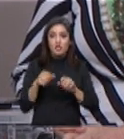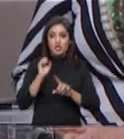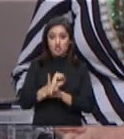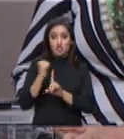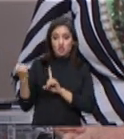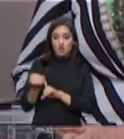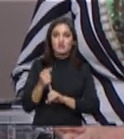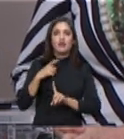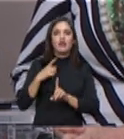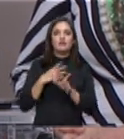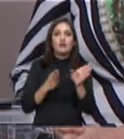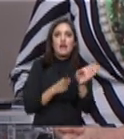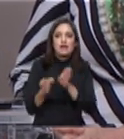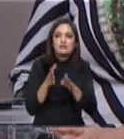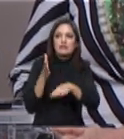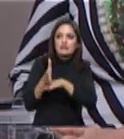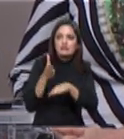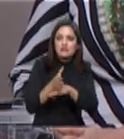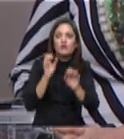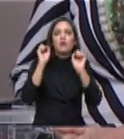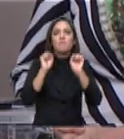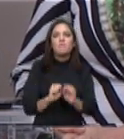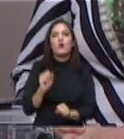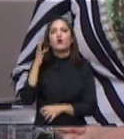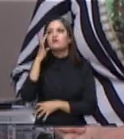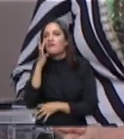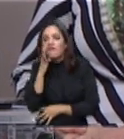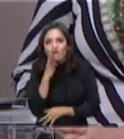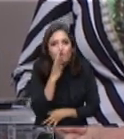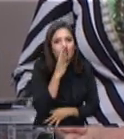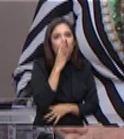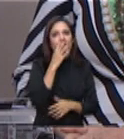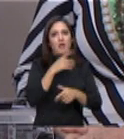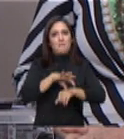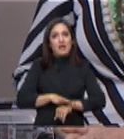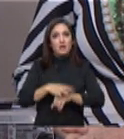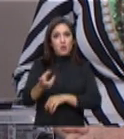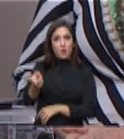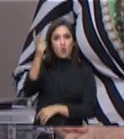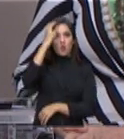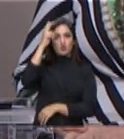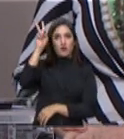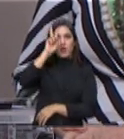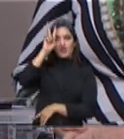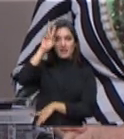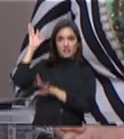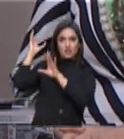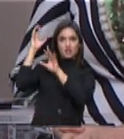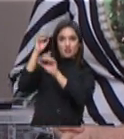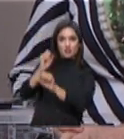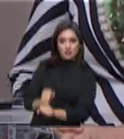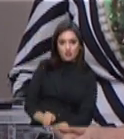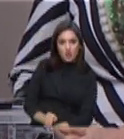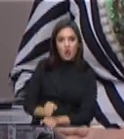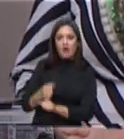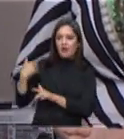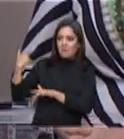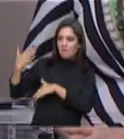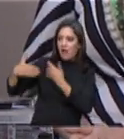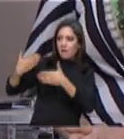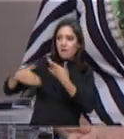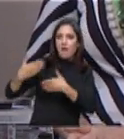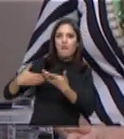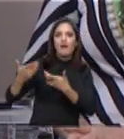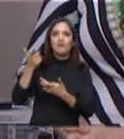sociedade brasileira o patrimônio cultural e a narrativa histórica que culminou no